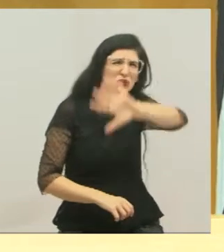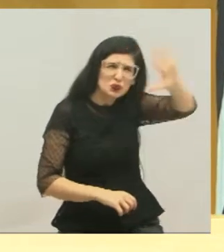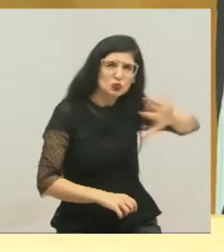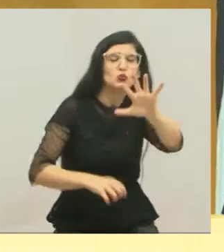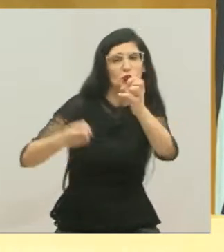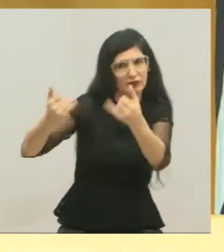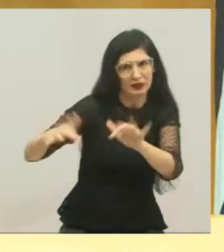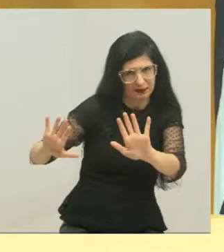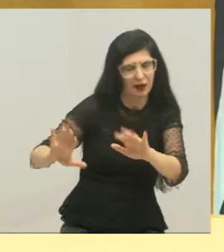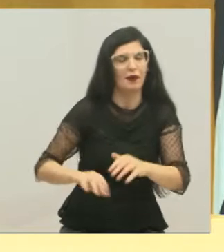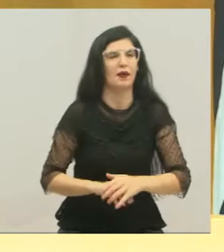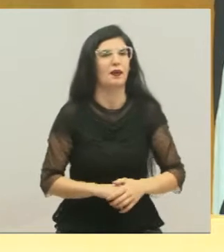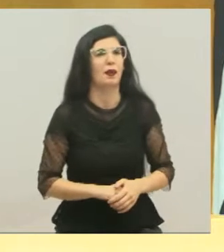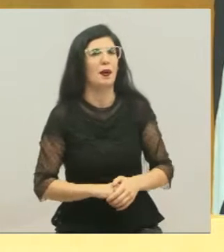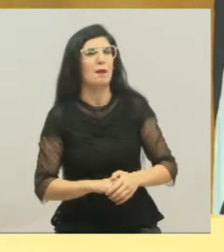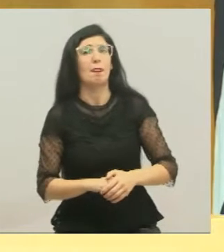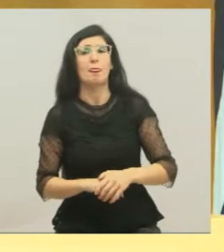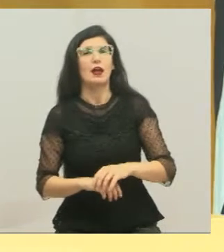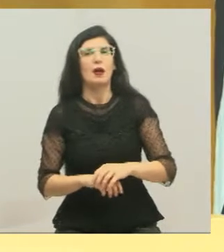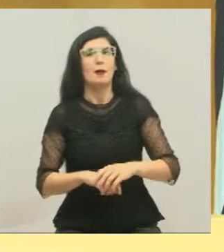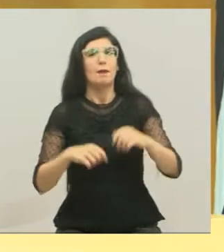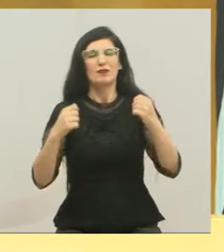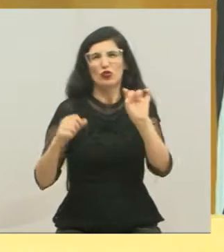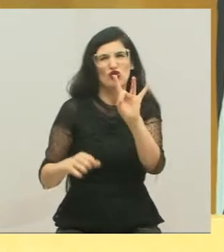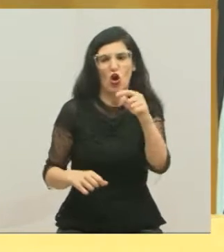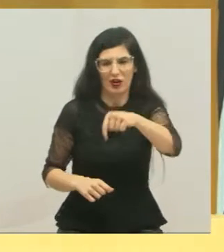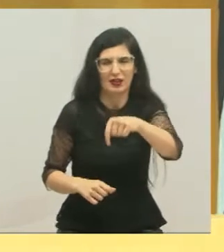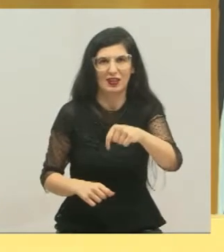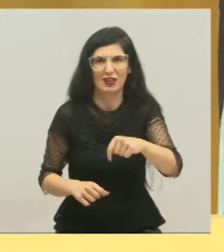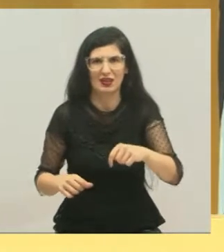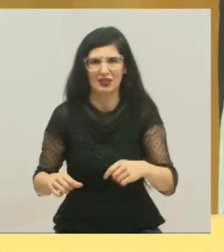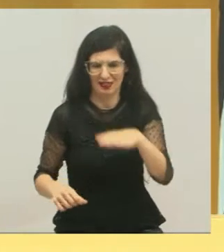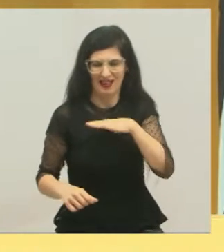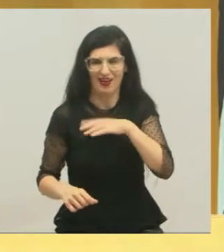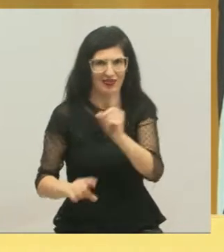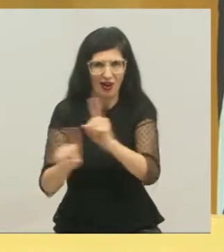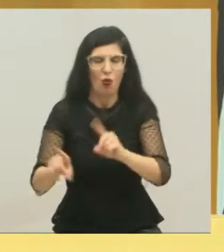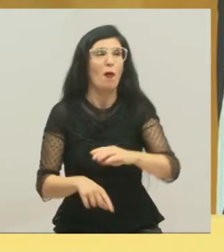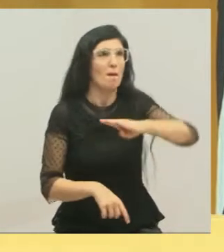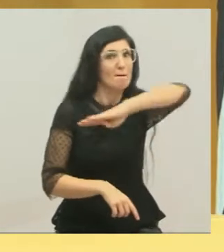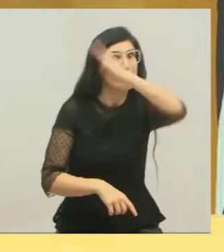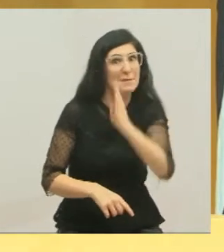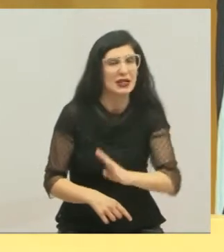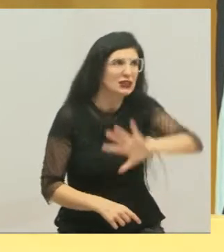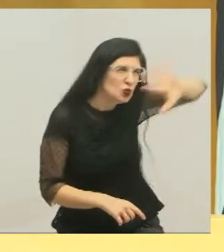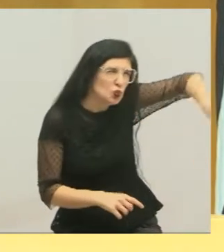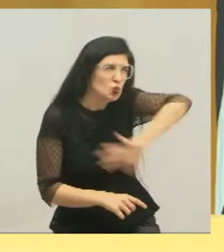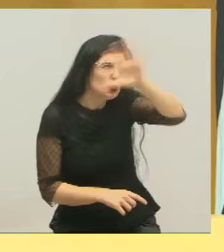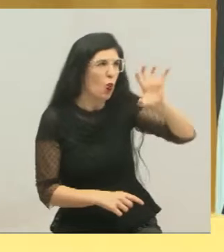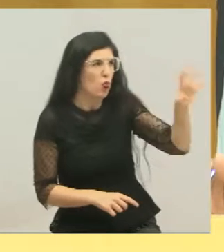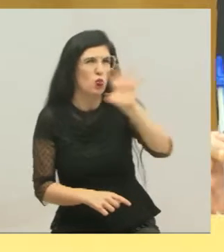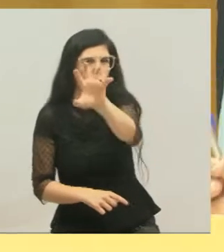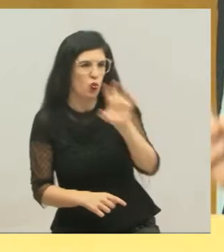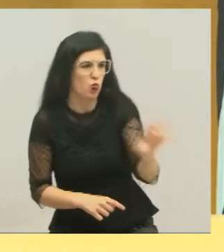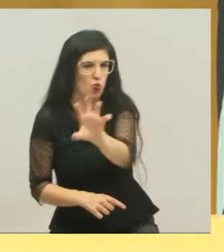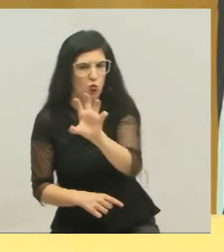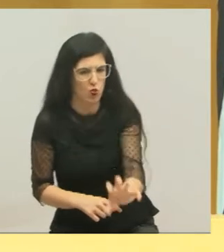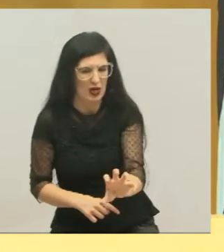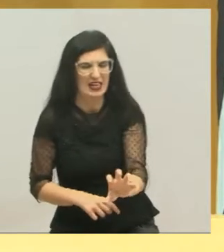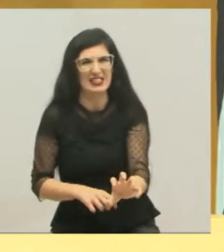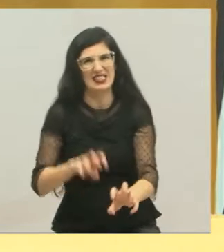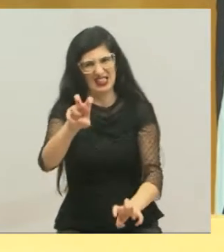não somente dentro do nosso município porque o Brasil é um todo as pessoas existe com voltadas muito Que